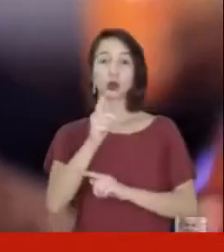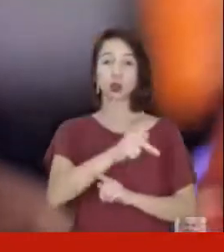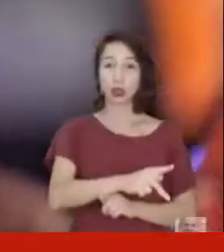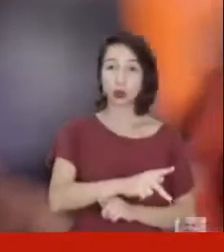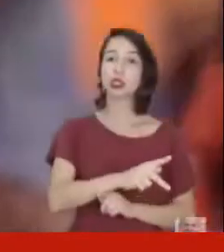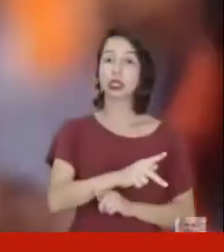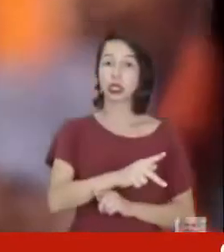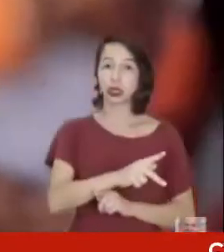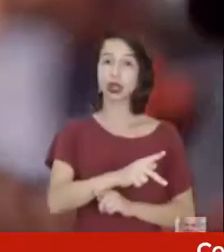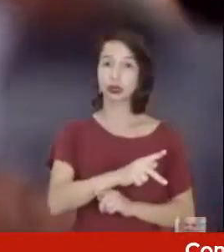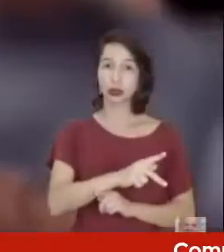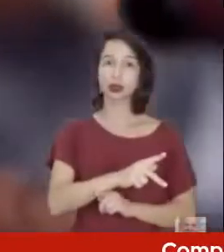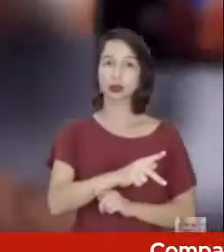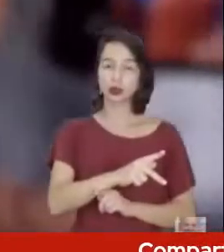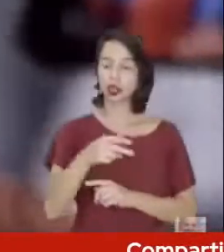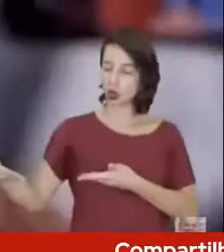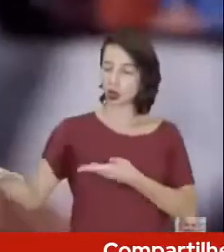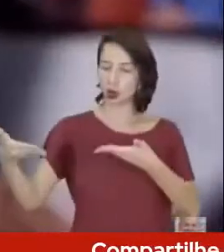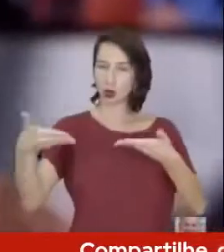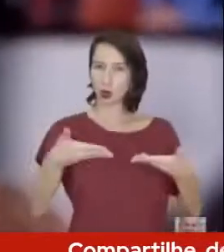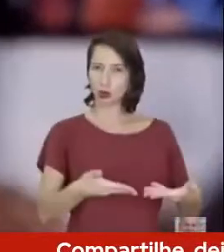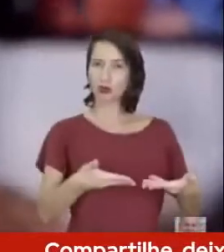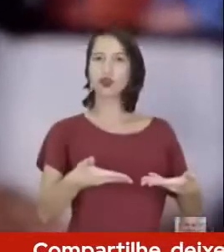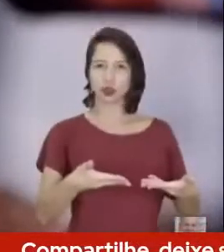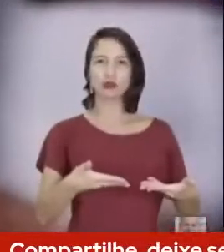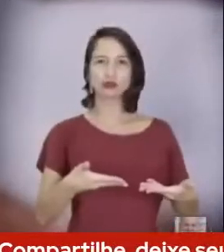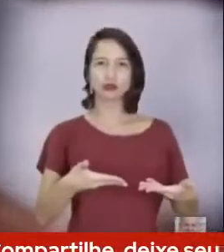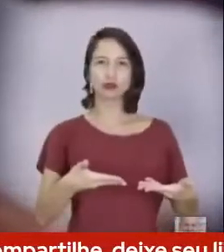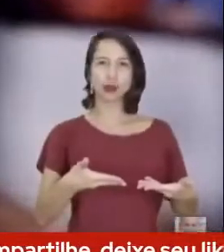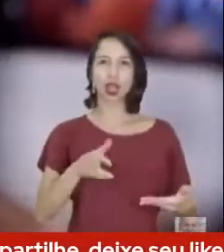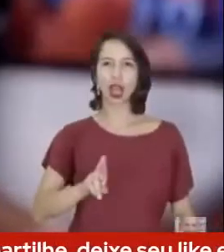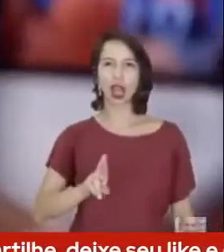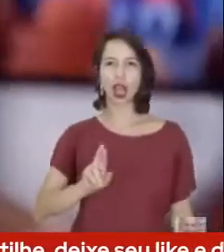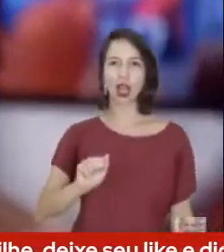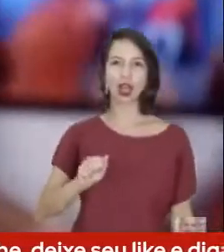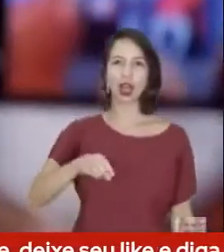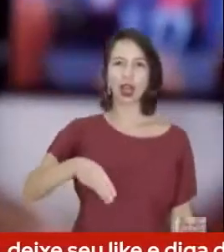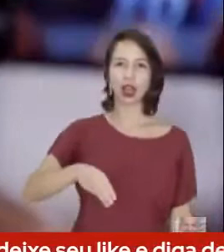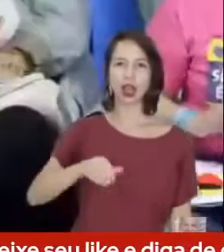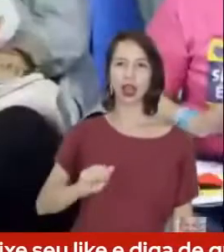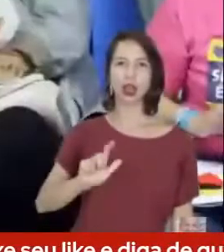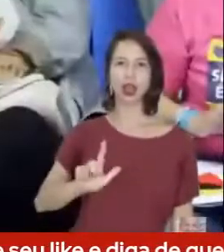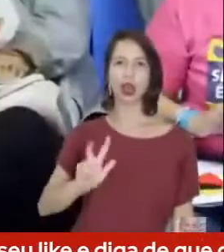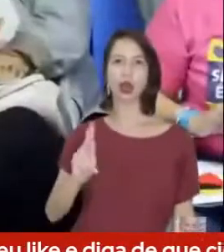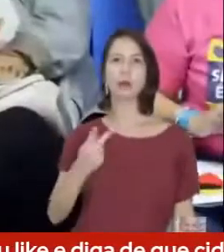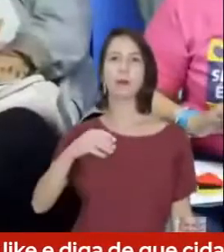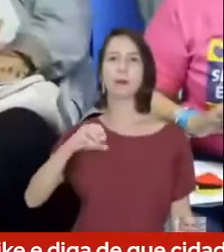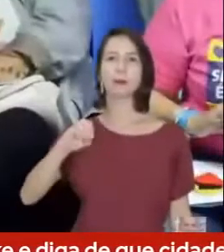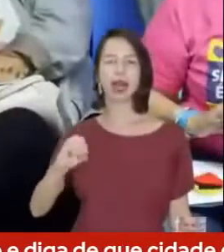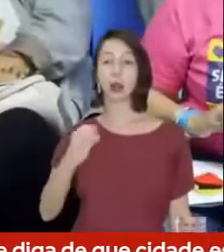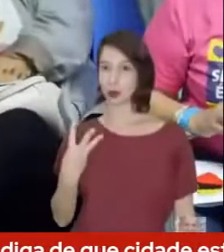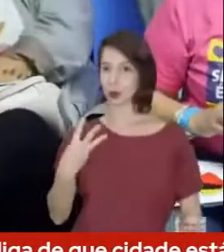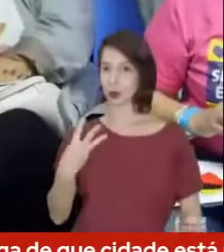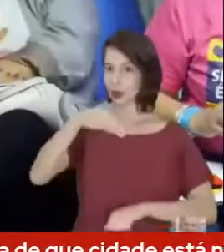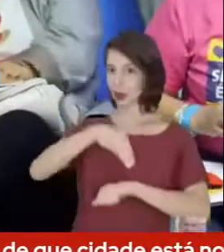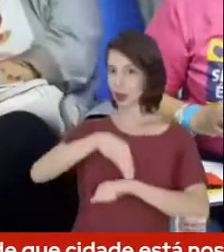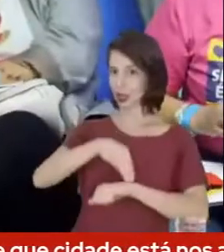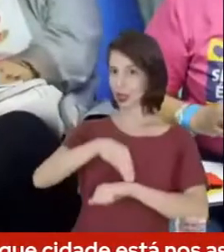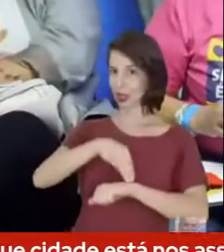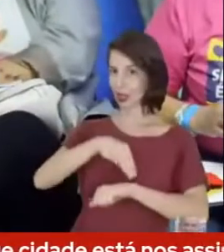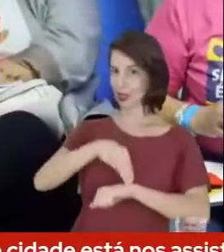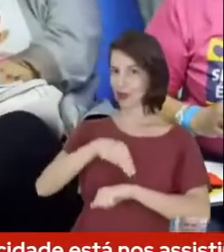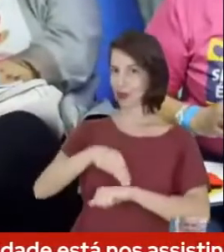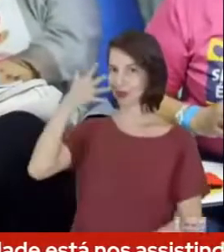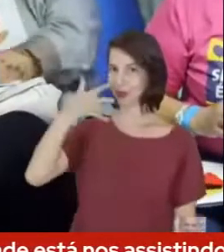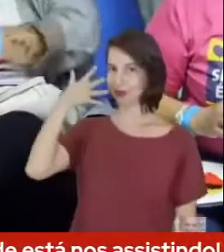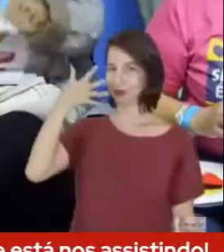Eu passo já, então, aqui ao nosso companheiro Ramalho para fazer uso dos seus 3 minutos. Companheiro Ramalho.